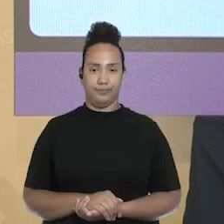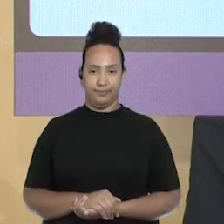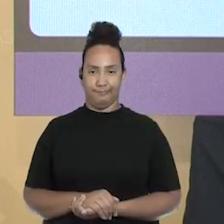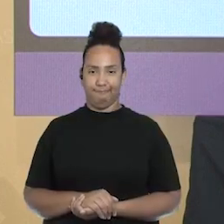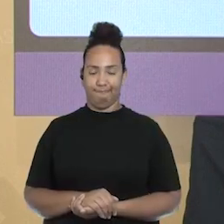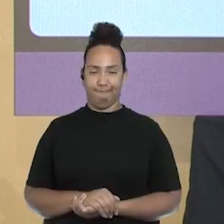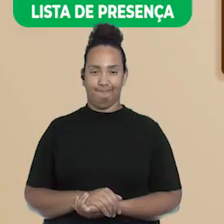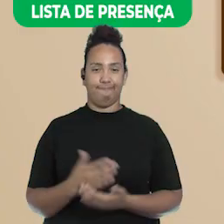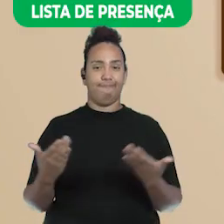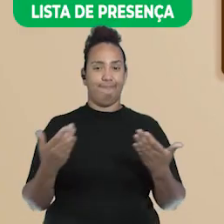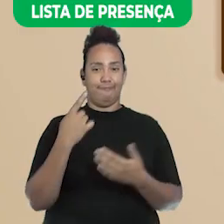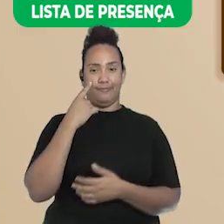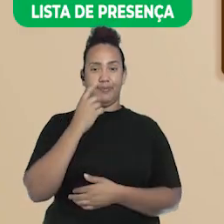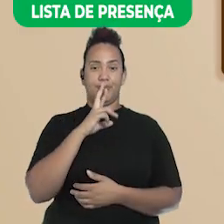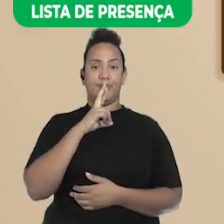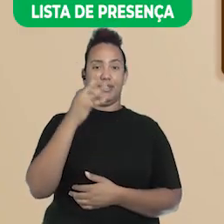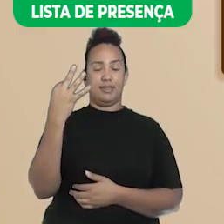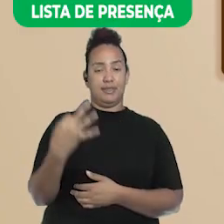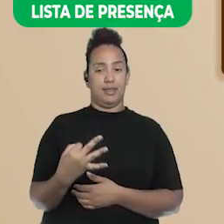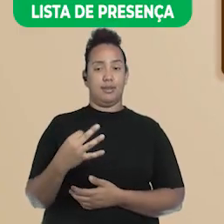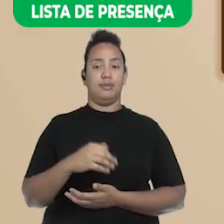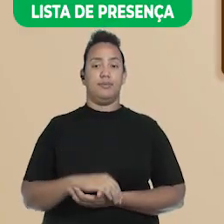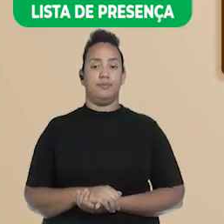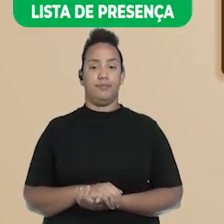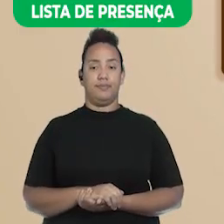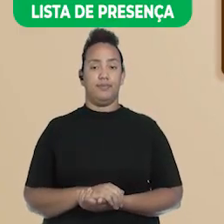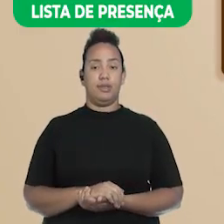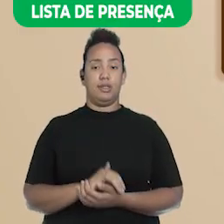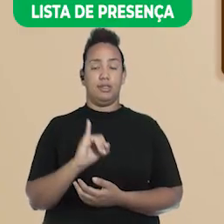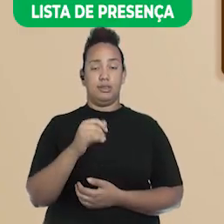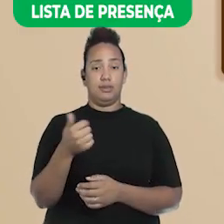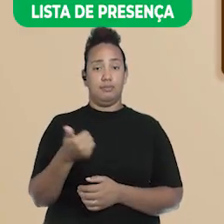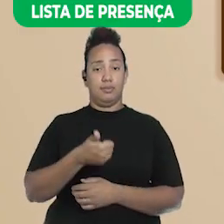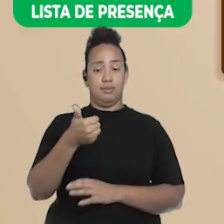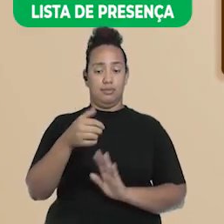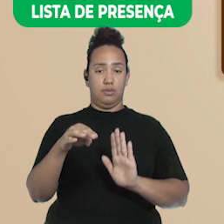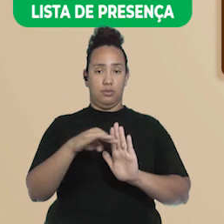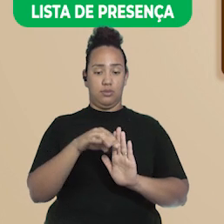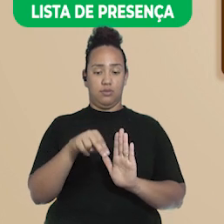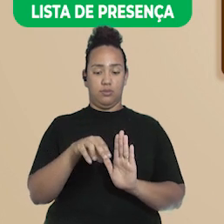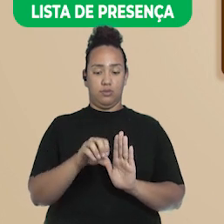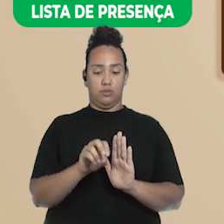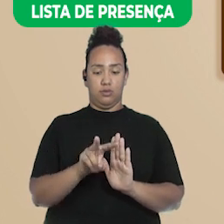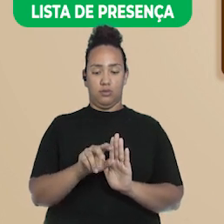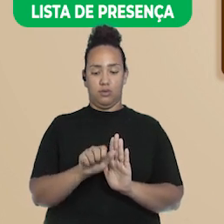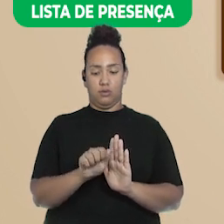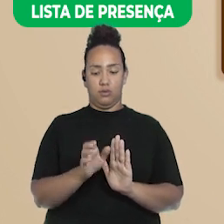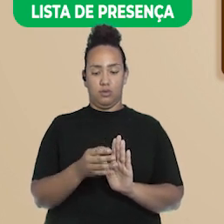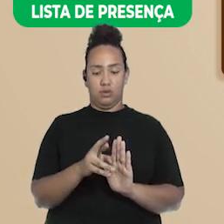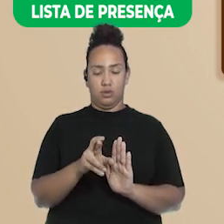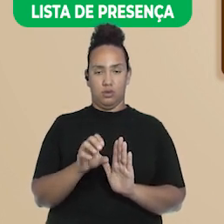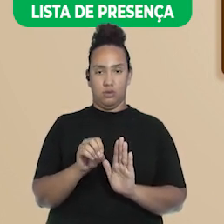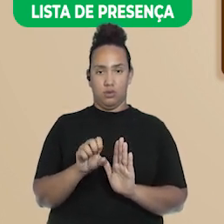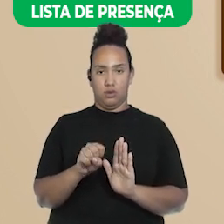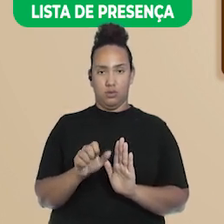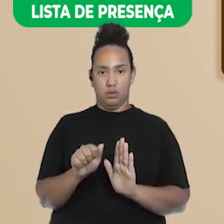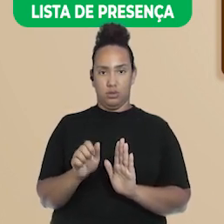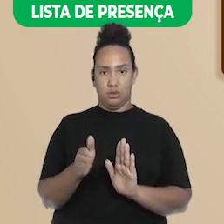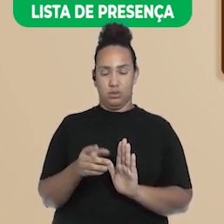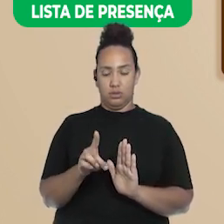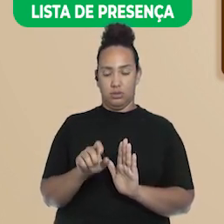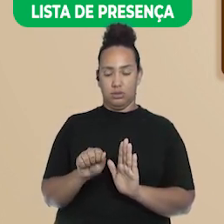Vamos à correção? Se você colocou Nova Rosa da Penha como primeiro, você já começou correto. É o mais